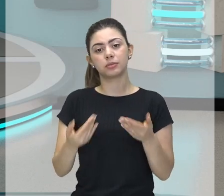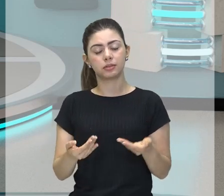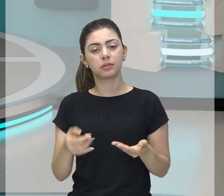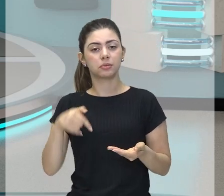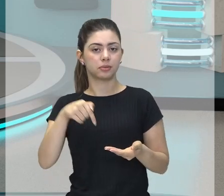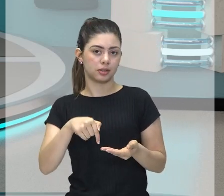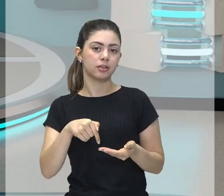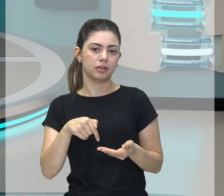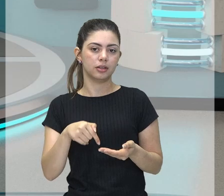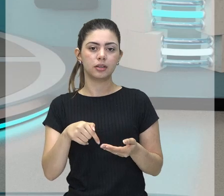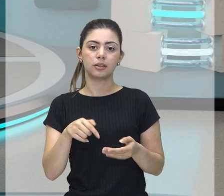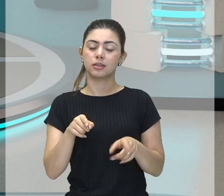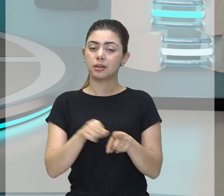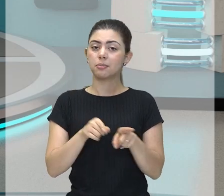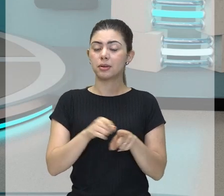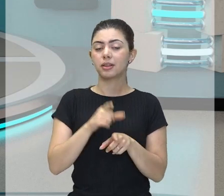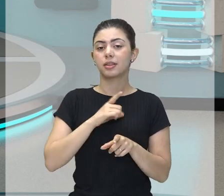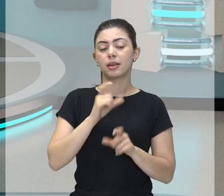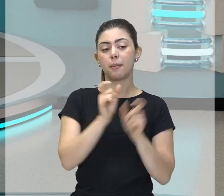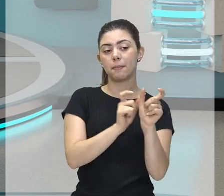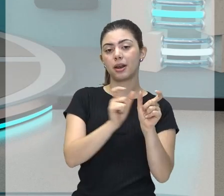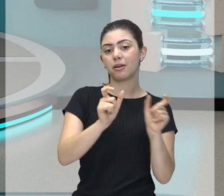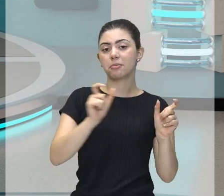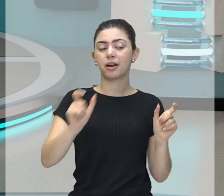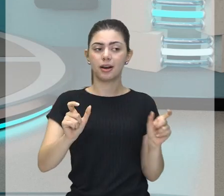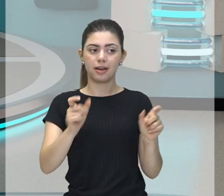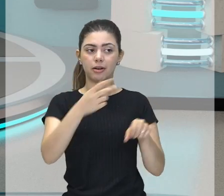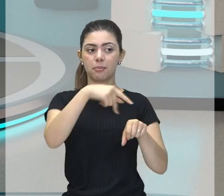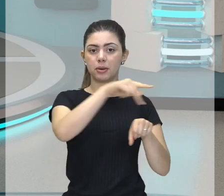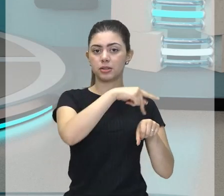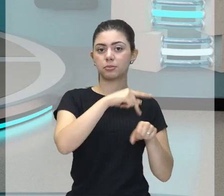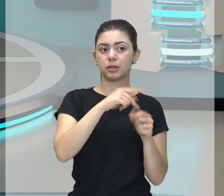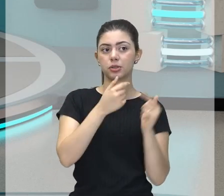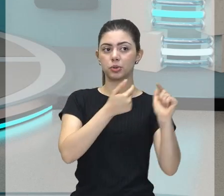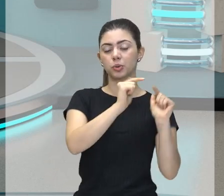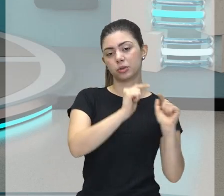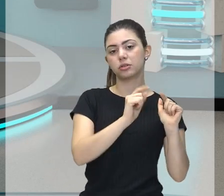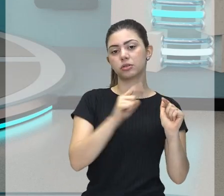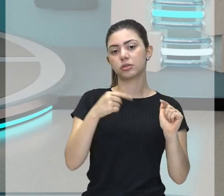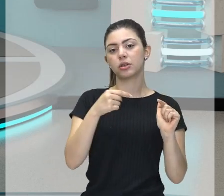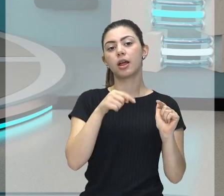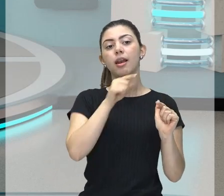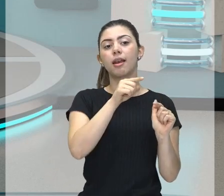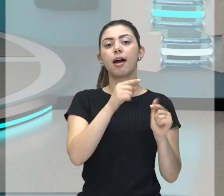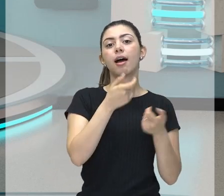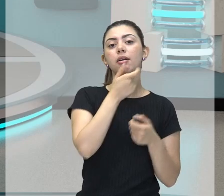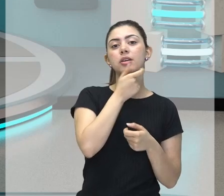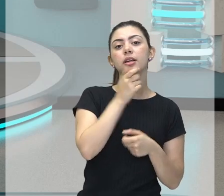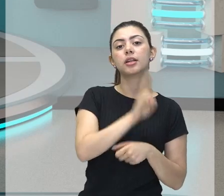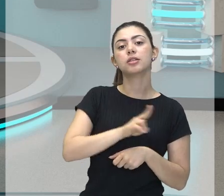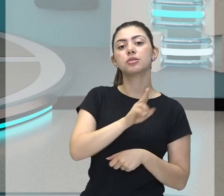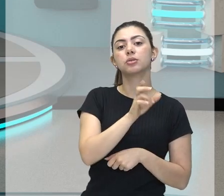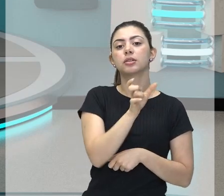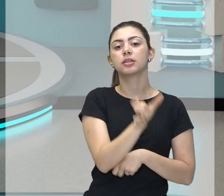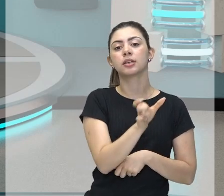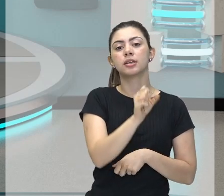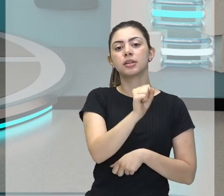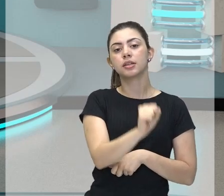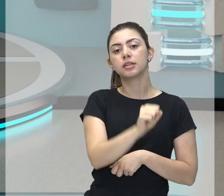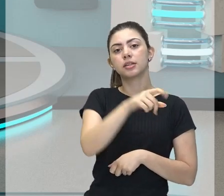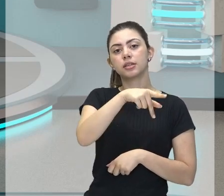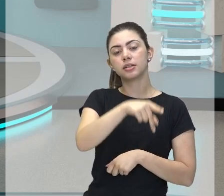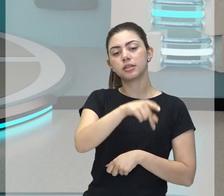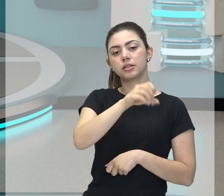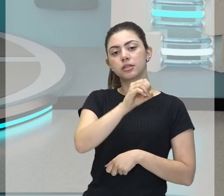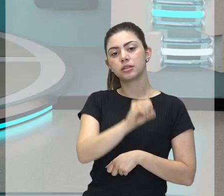também essa influência das palavras e eles utilizam lá a palavra sport, né, com um S mudo e